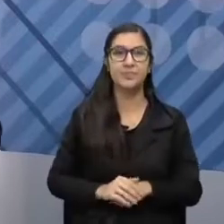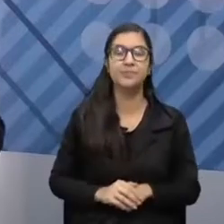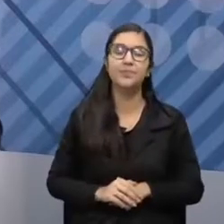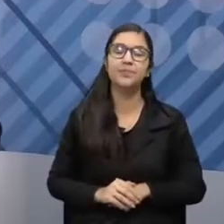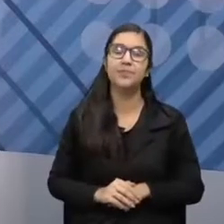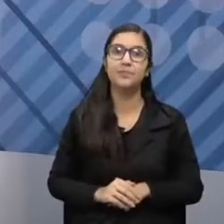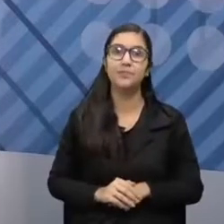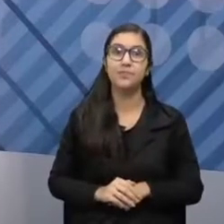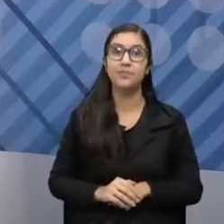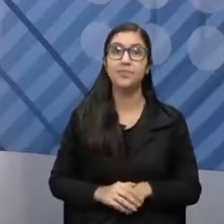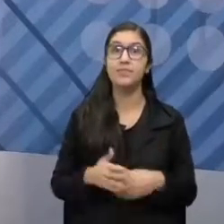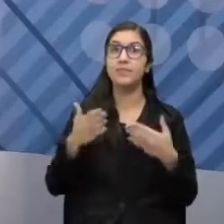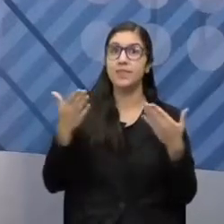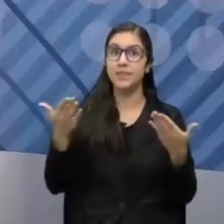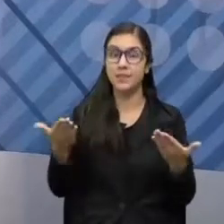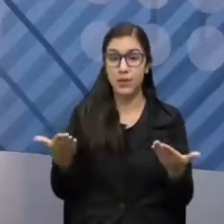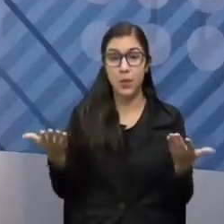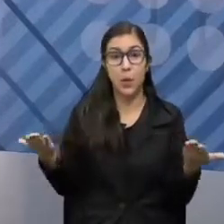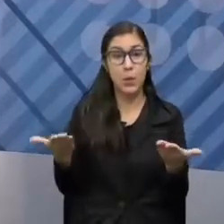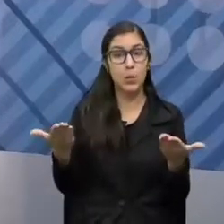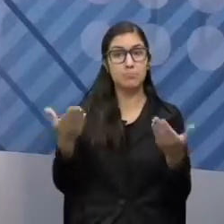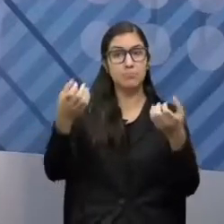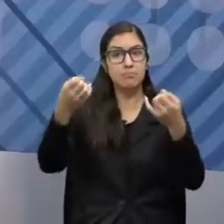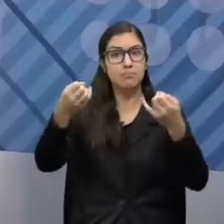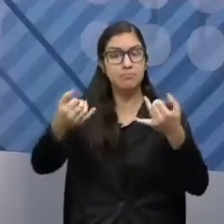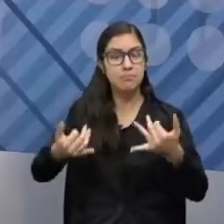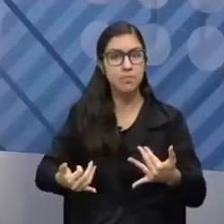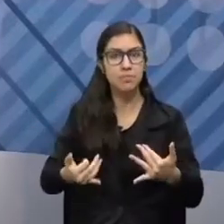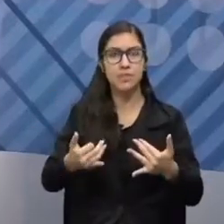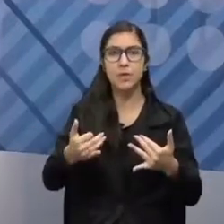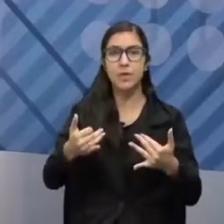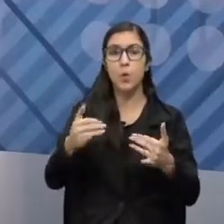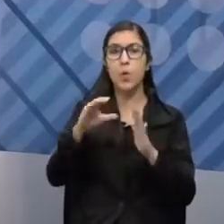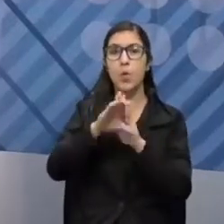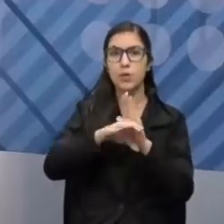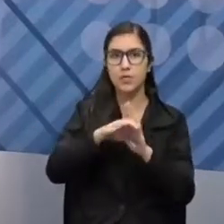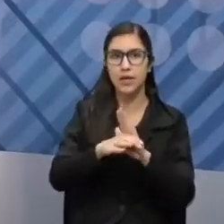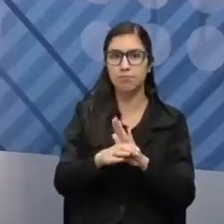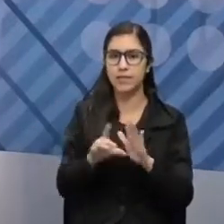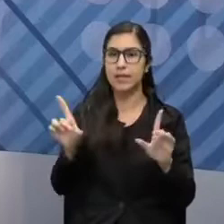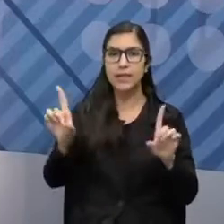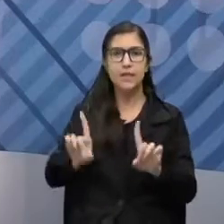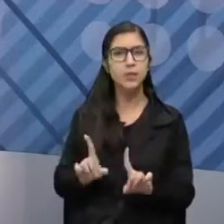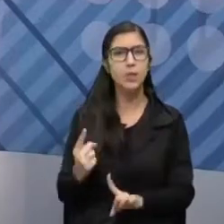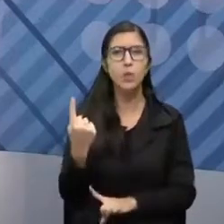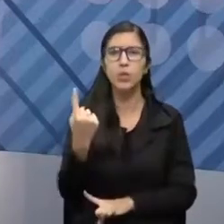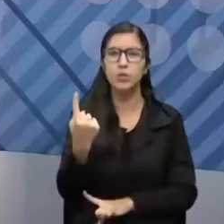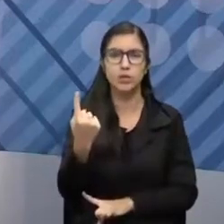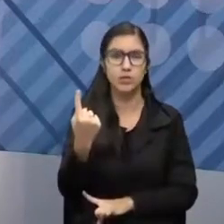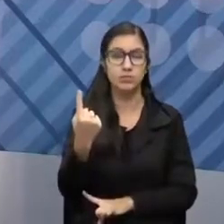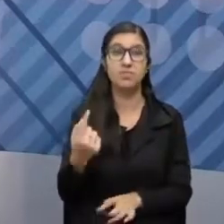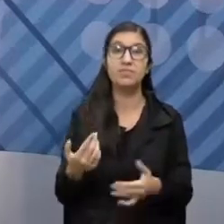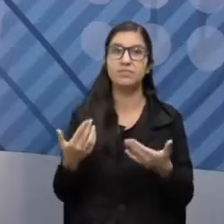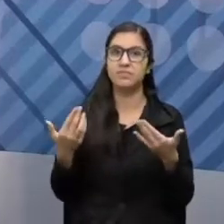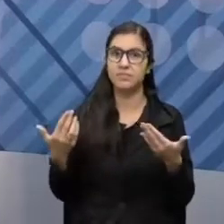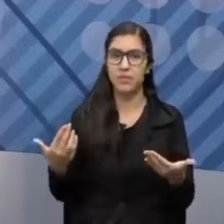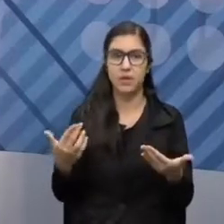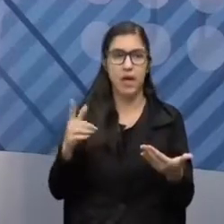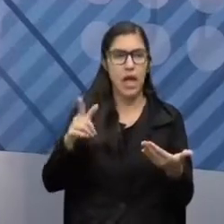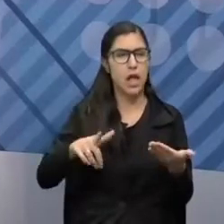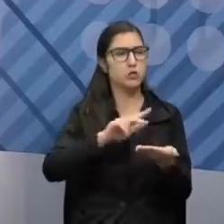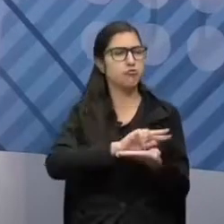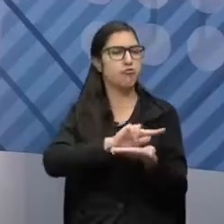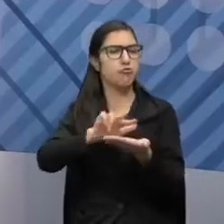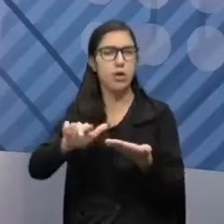que eu quero dar uma grande ênfase na conceituação. Uma deficiência única. Então, não é